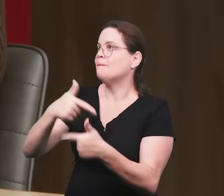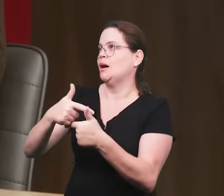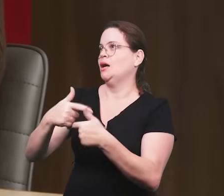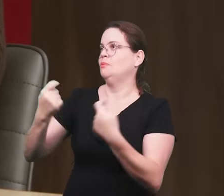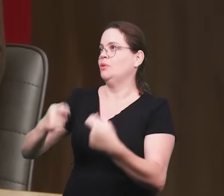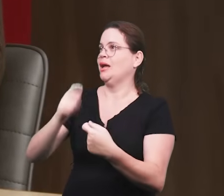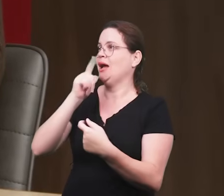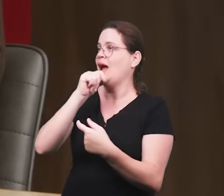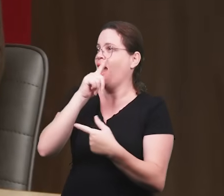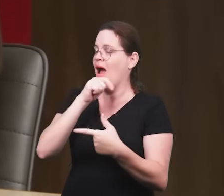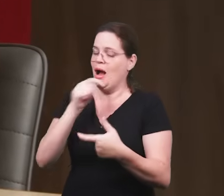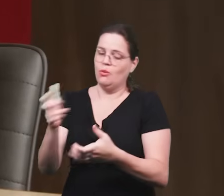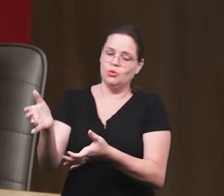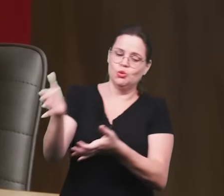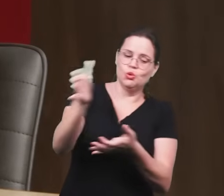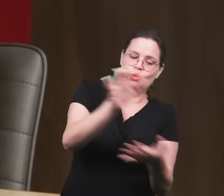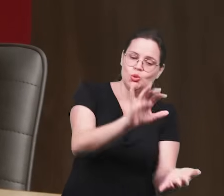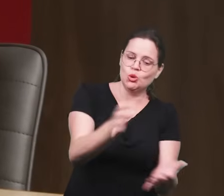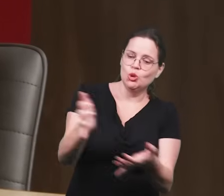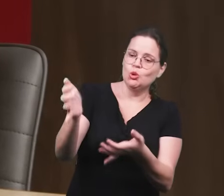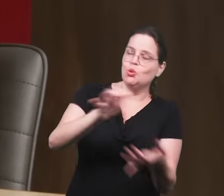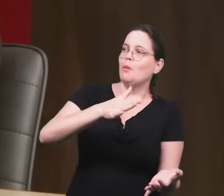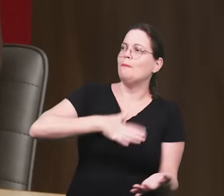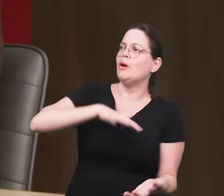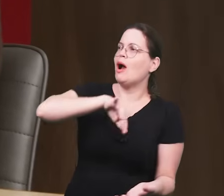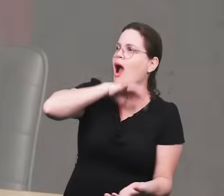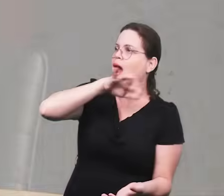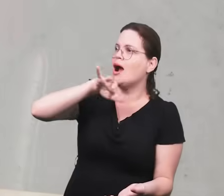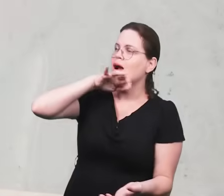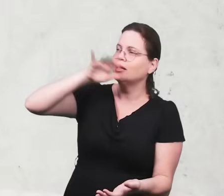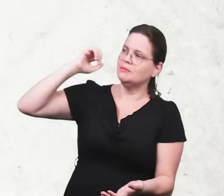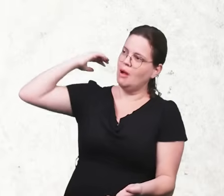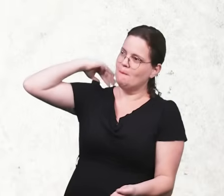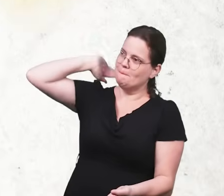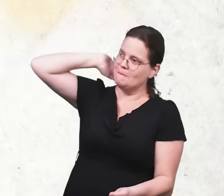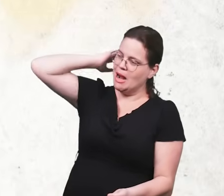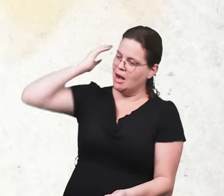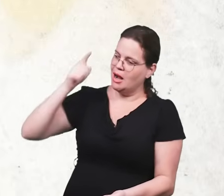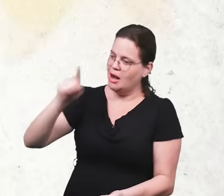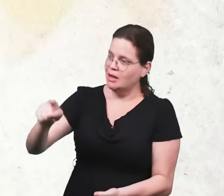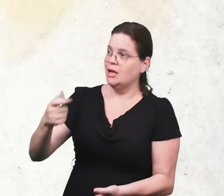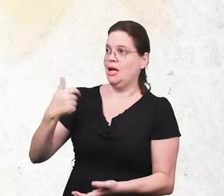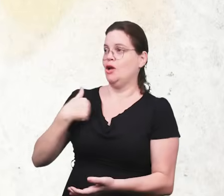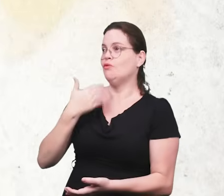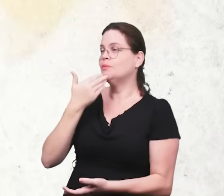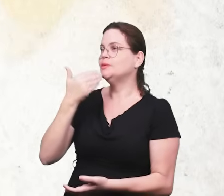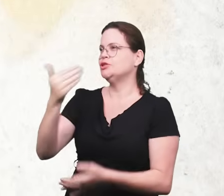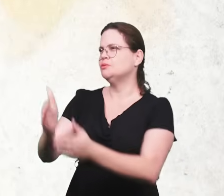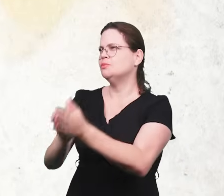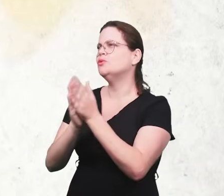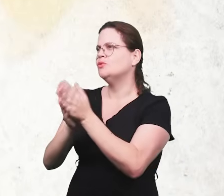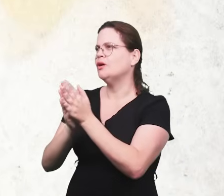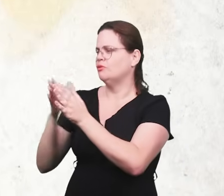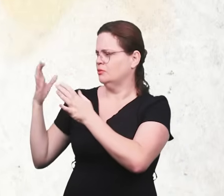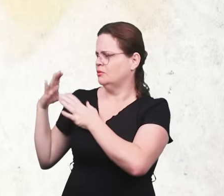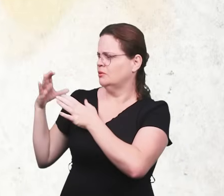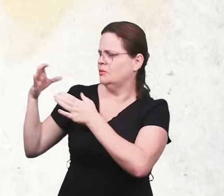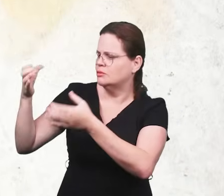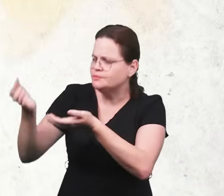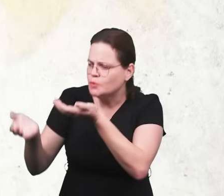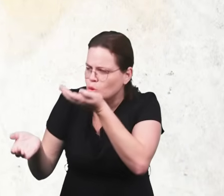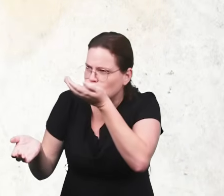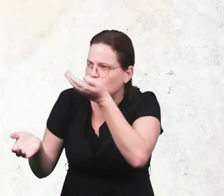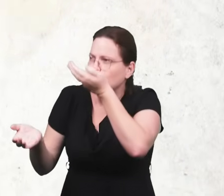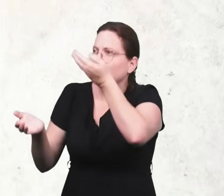está registrado em Gênesis 24:14, que ela, a donzela quem eu disser, abaixa agora o teu cântaro para